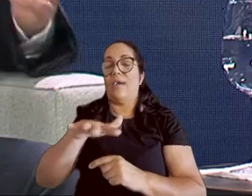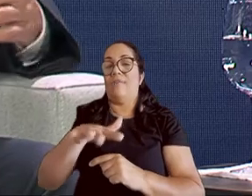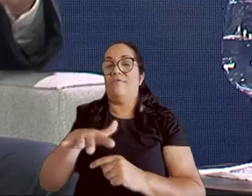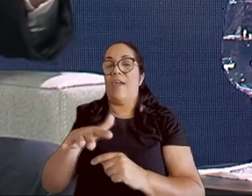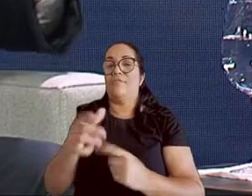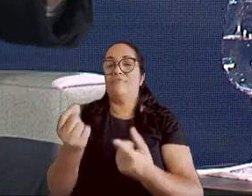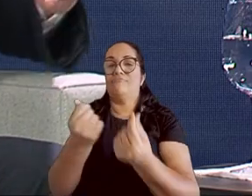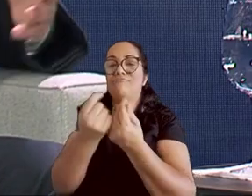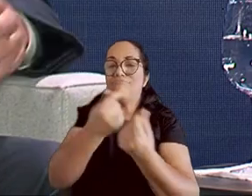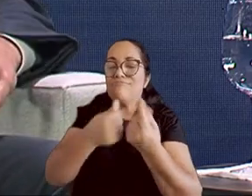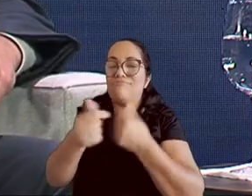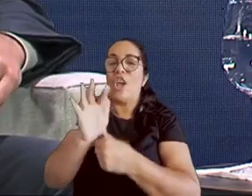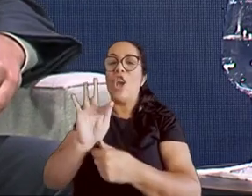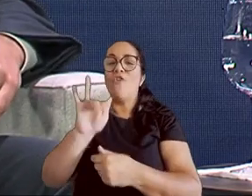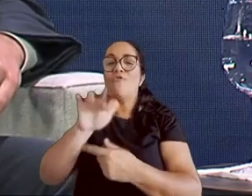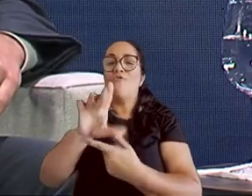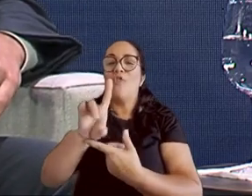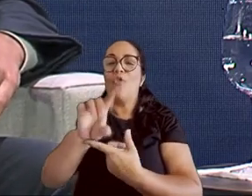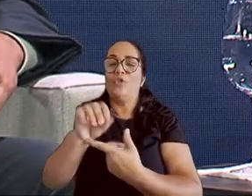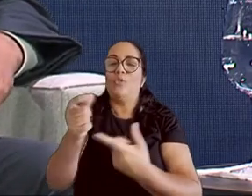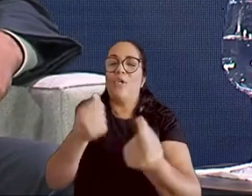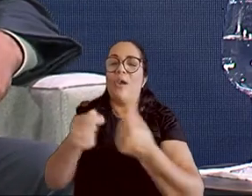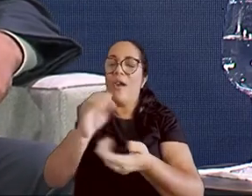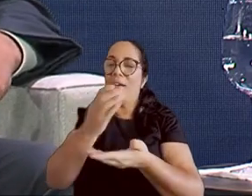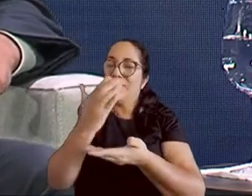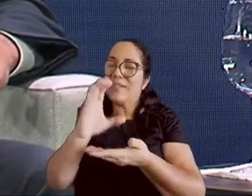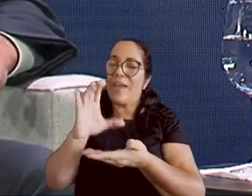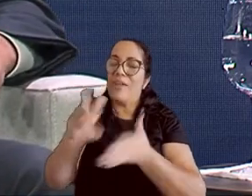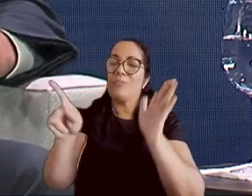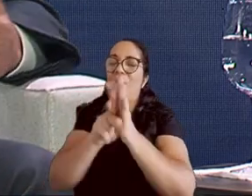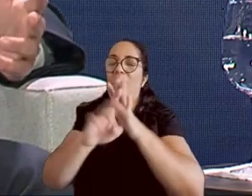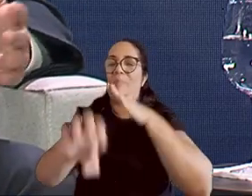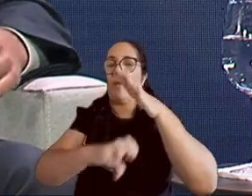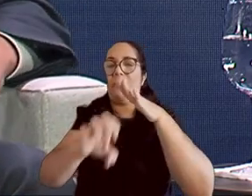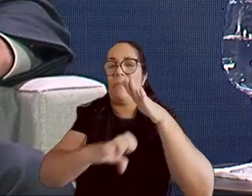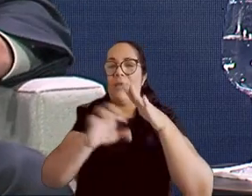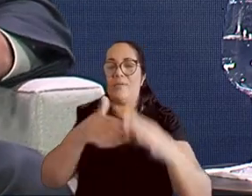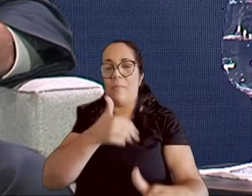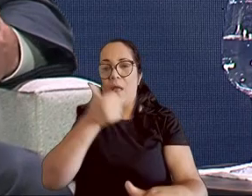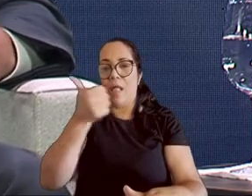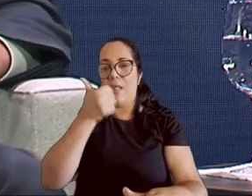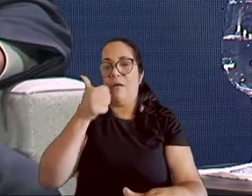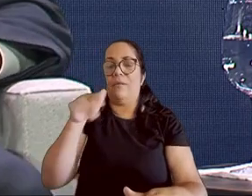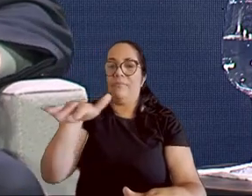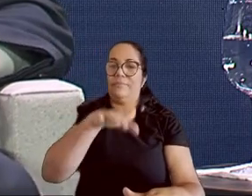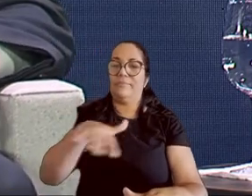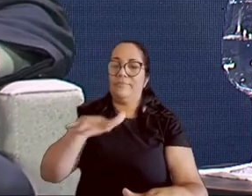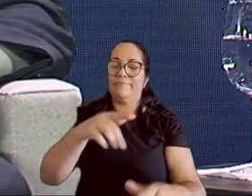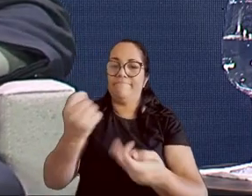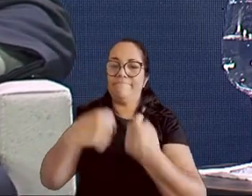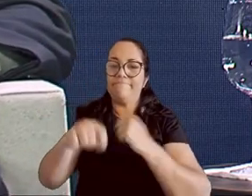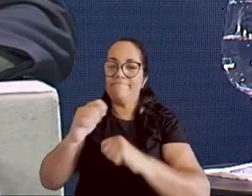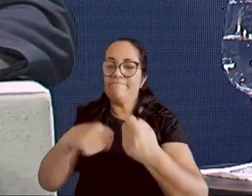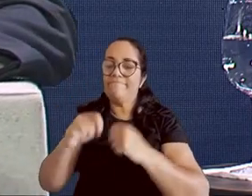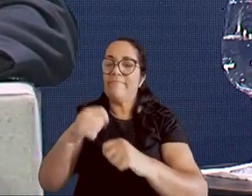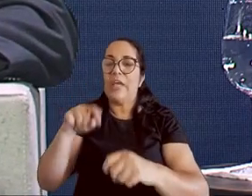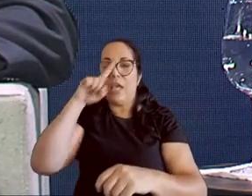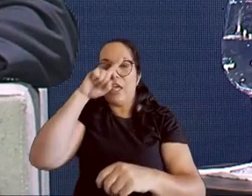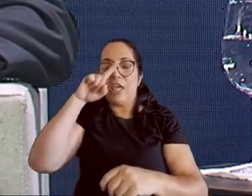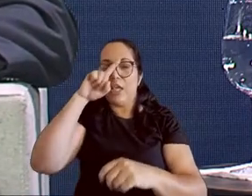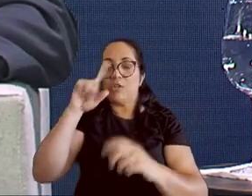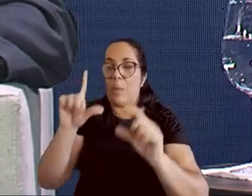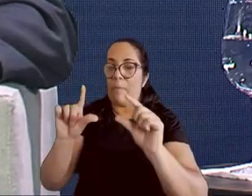das melhores empresas possíveis no mercado né Essa empresas com risco de crédito muito baixo com rede muito alto então